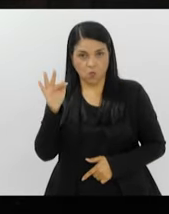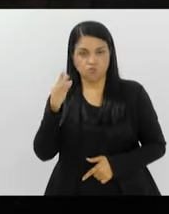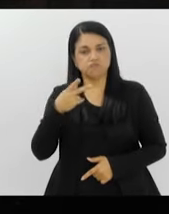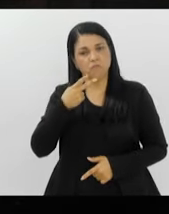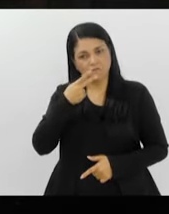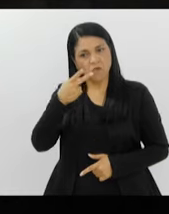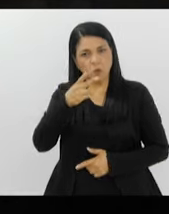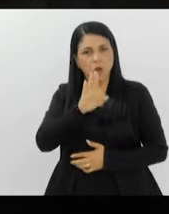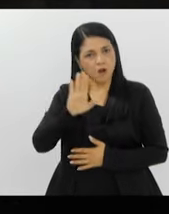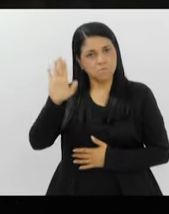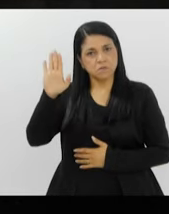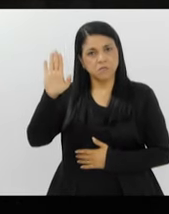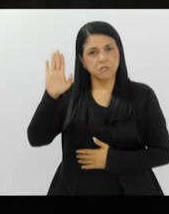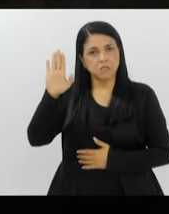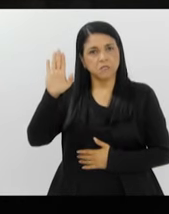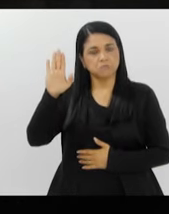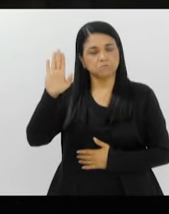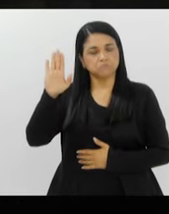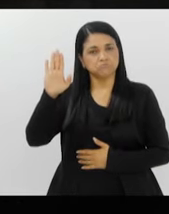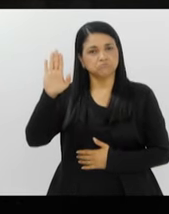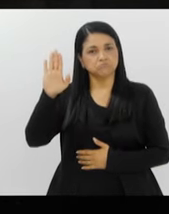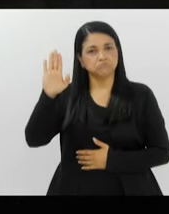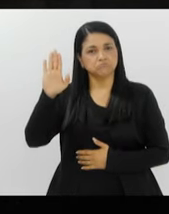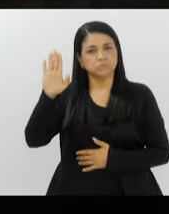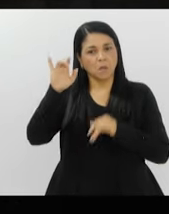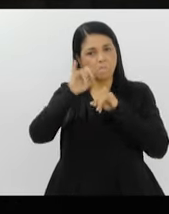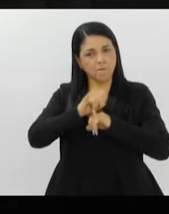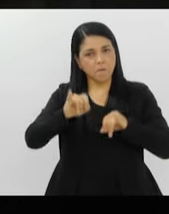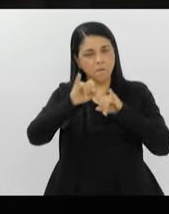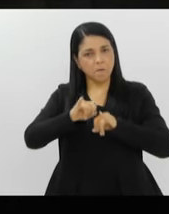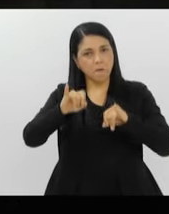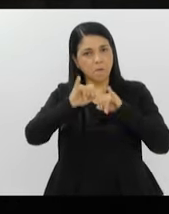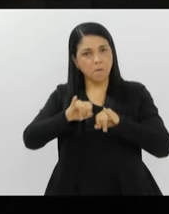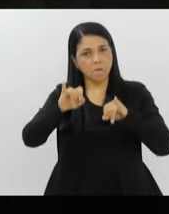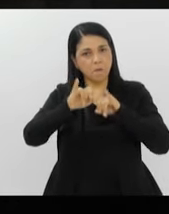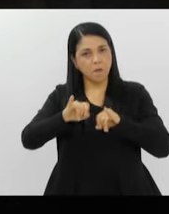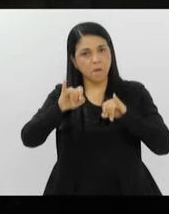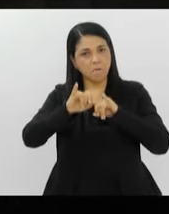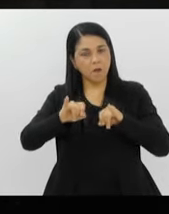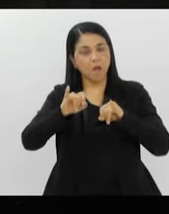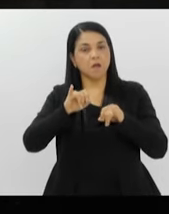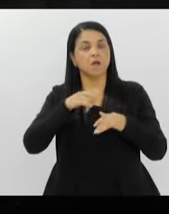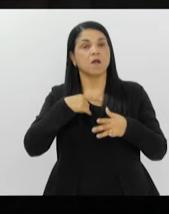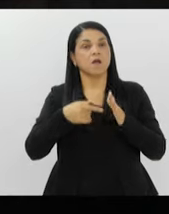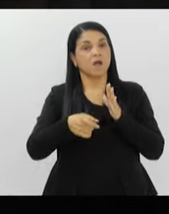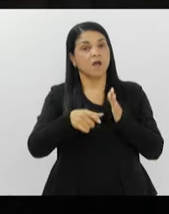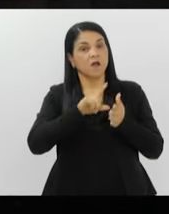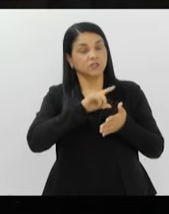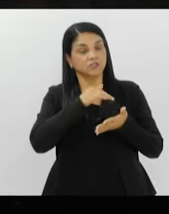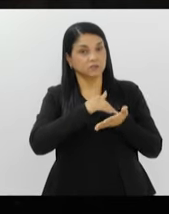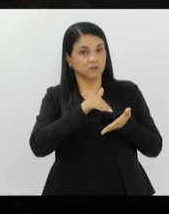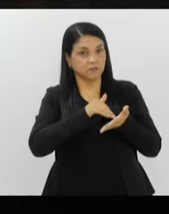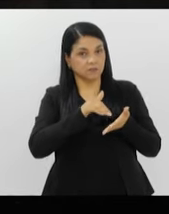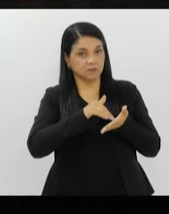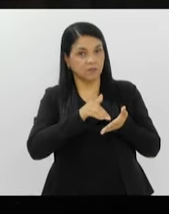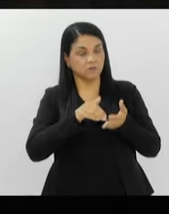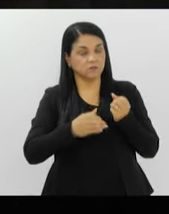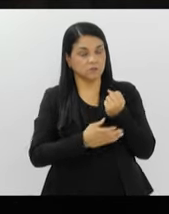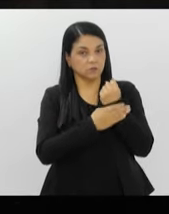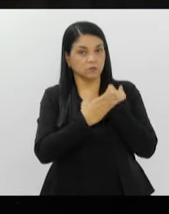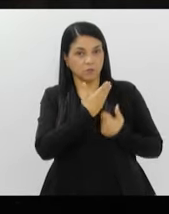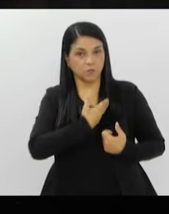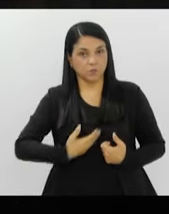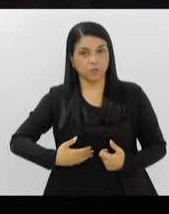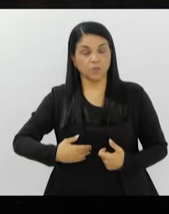inteira na campanha toda que ele fez de para ser Secretário de Segurança Pública que como prefeito da